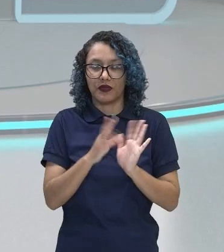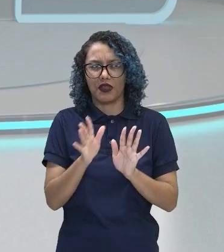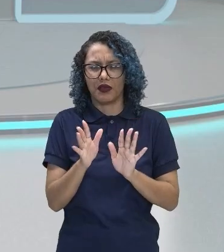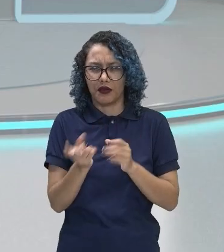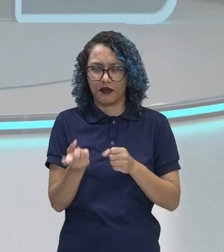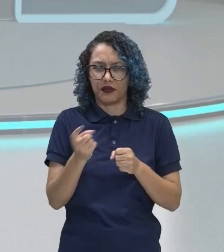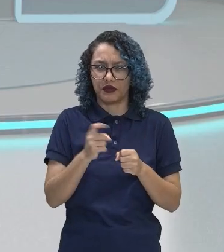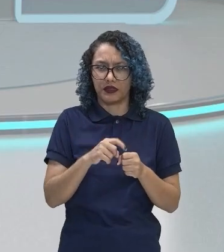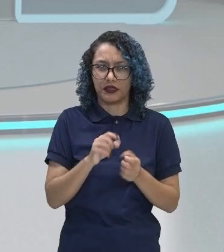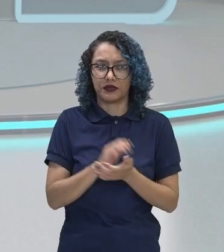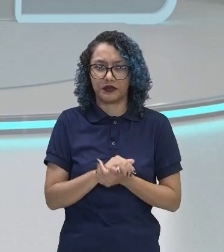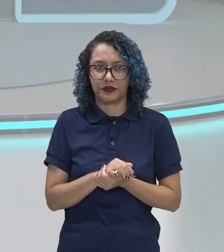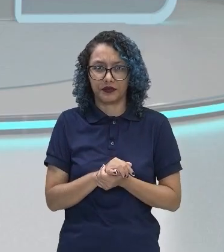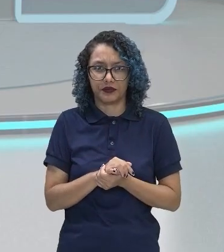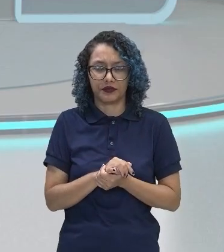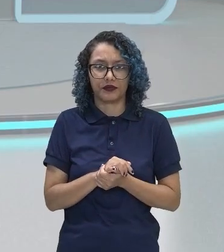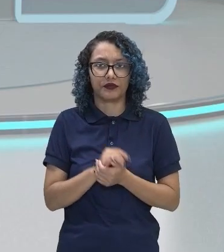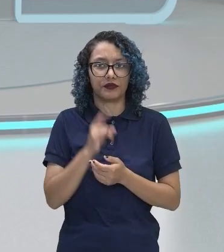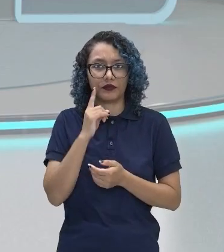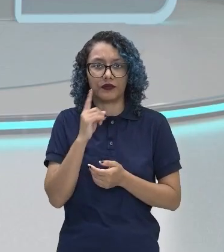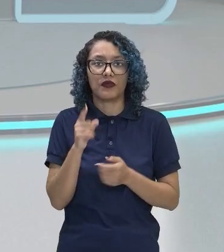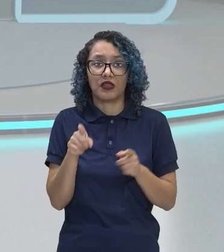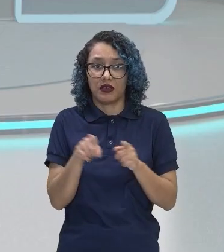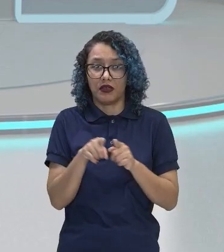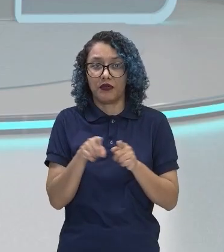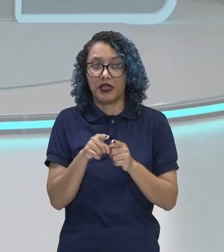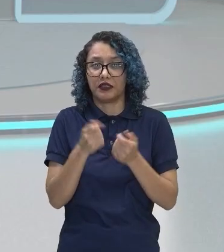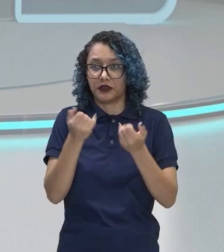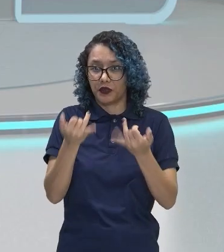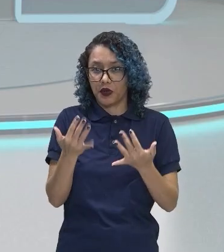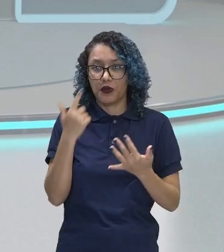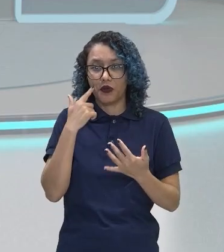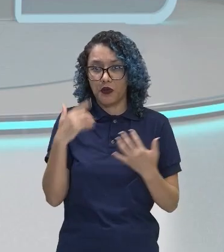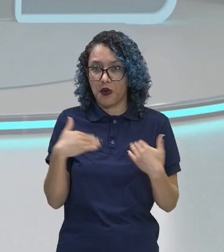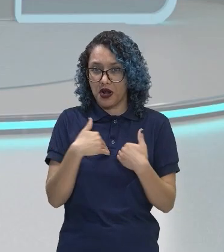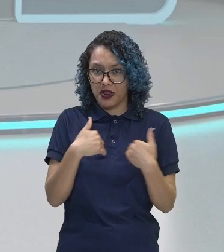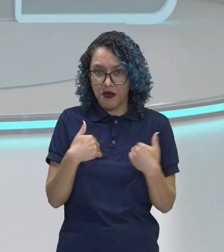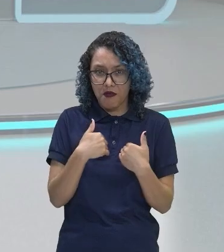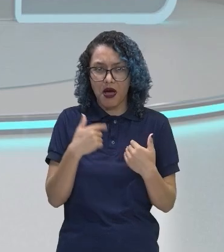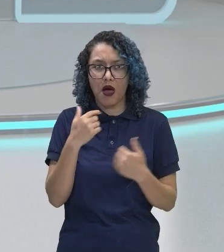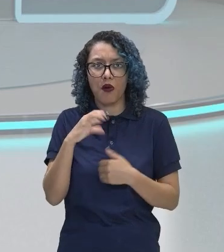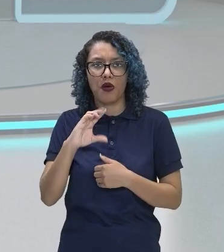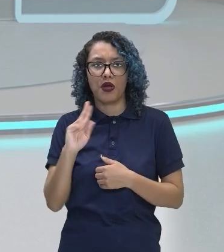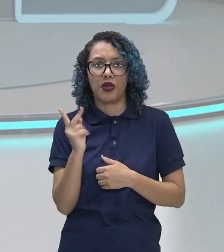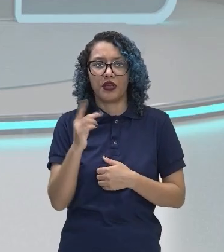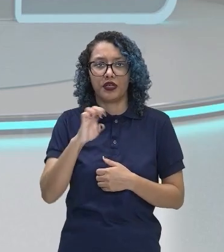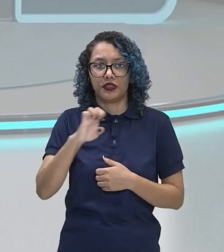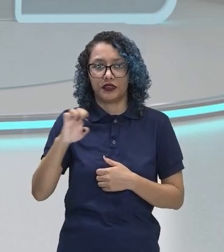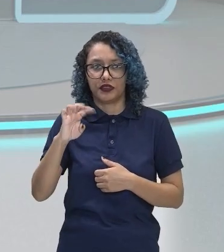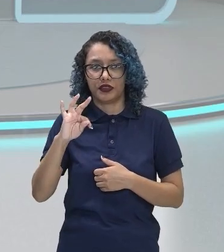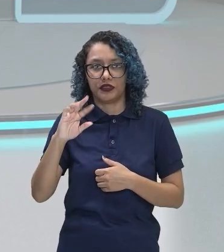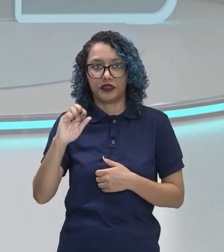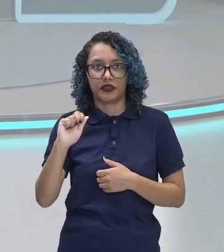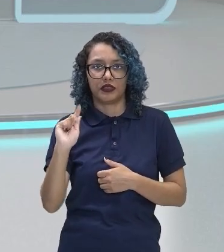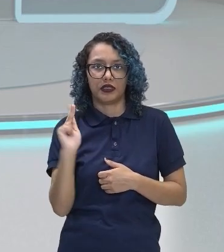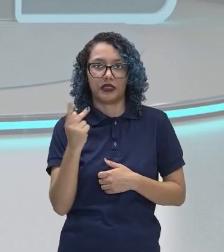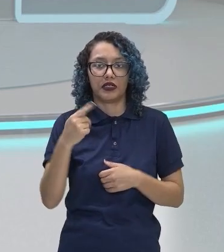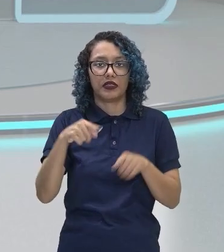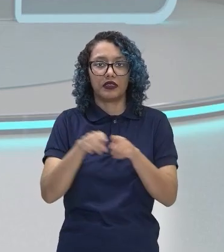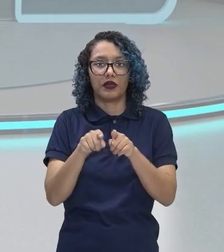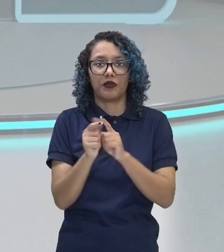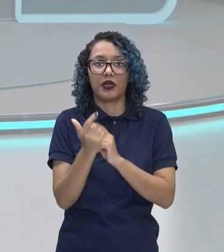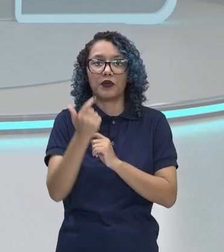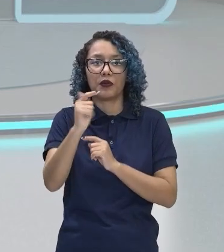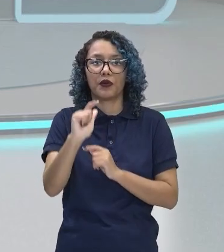nessa mesma informação aqui, tá? Olha só, nós falamos do cheetah, que é um dos animais, nós temos o outro, né? Uma outra informação. But do you